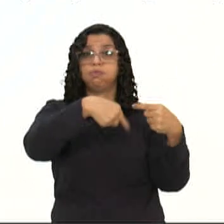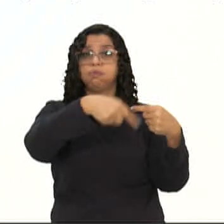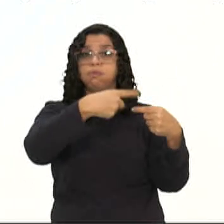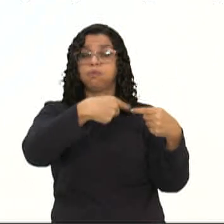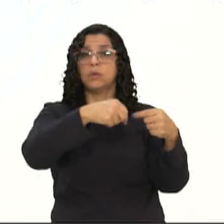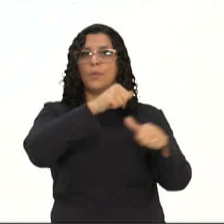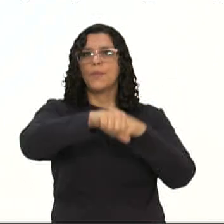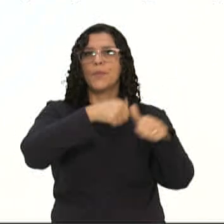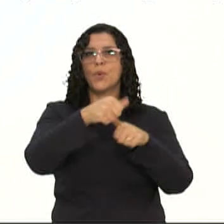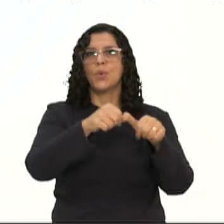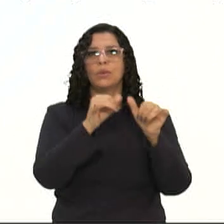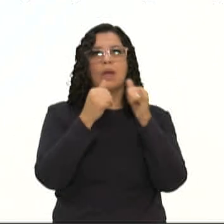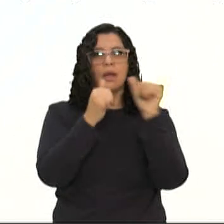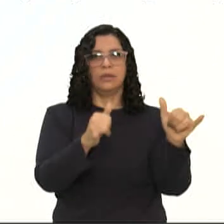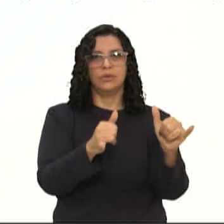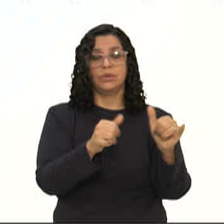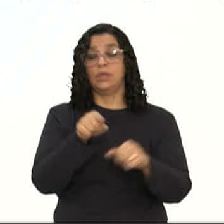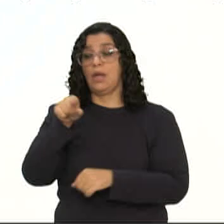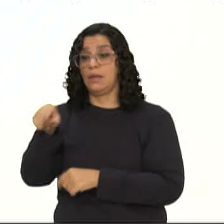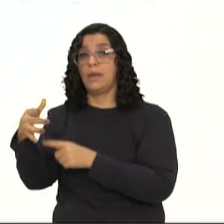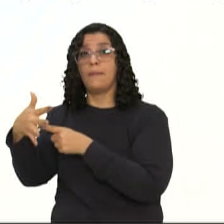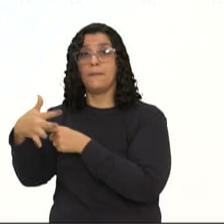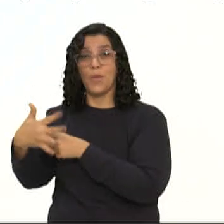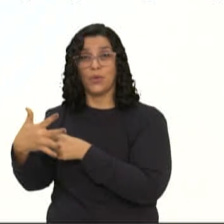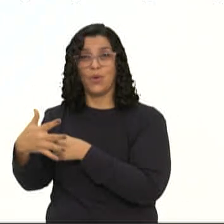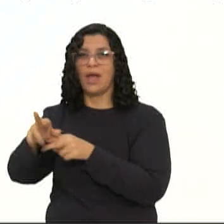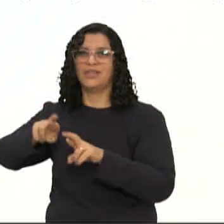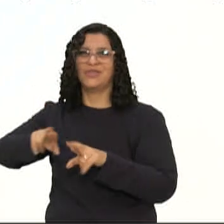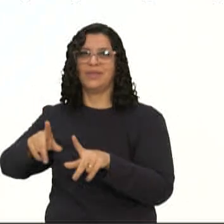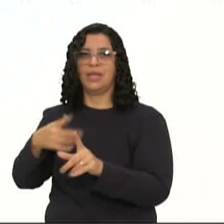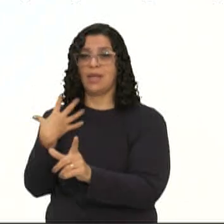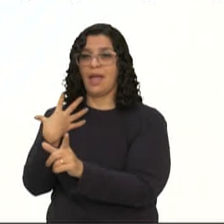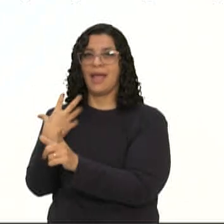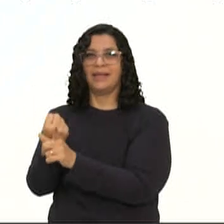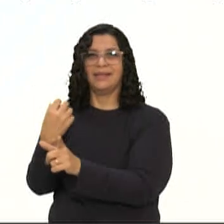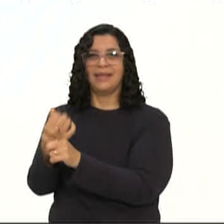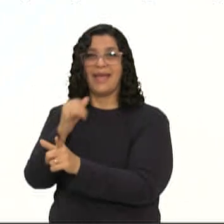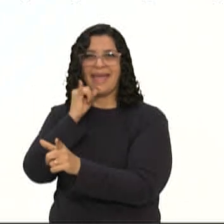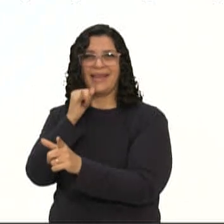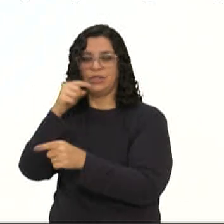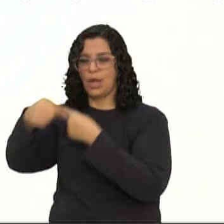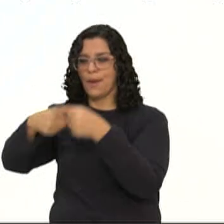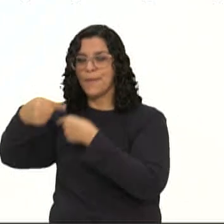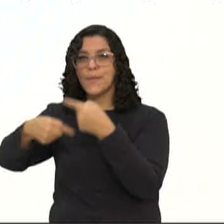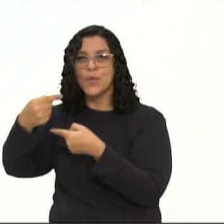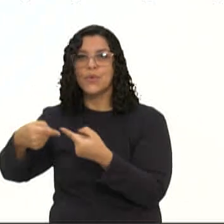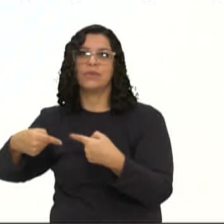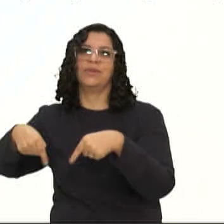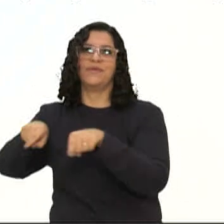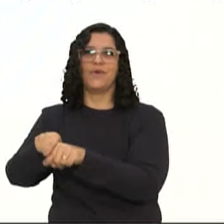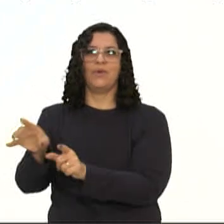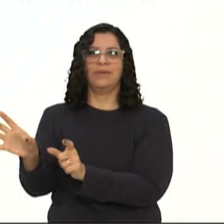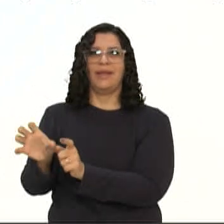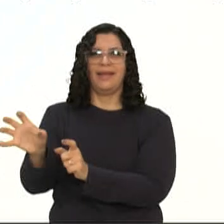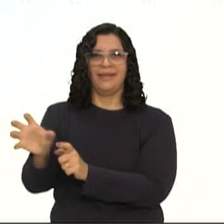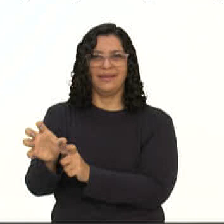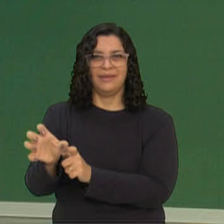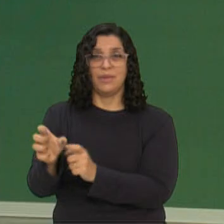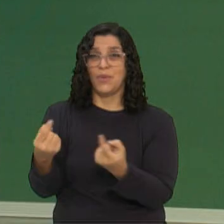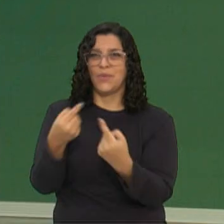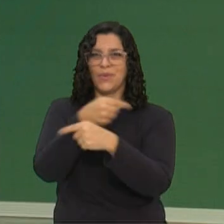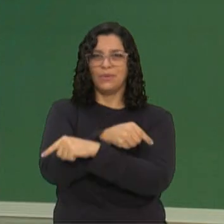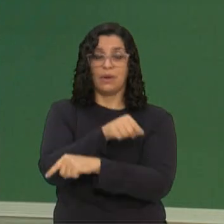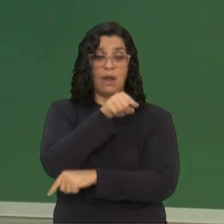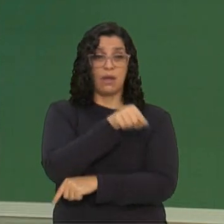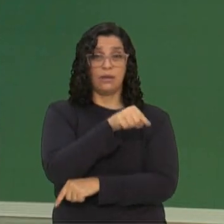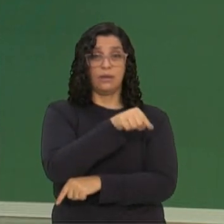corrente. Já no motor, a corrente elétrica produz o movimento da bobina em relação ao ímã. Veja que é o contrário aqui, né?